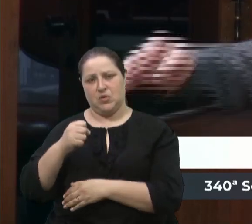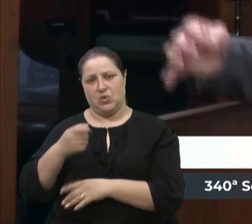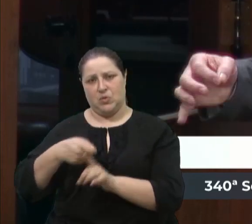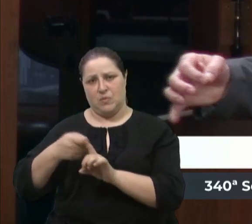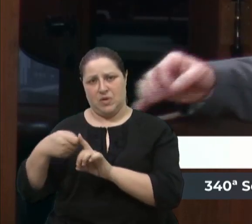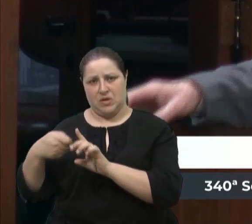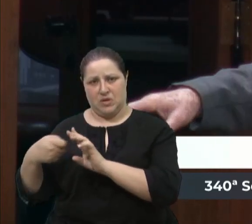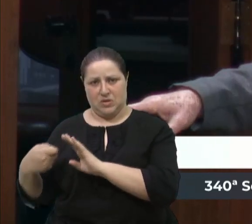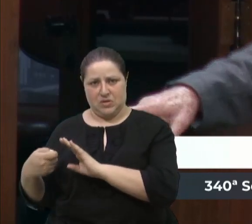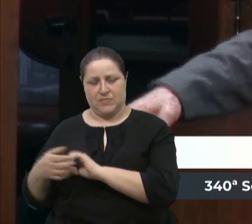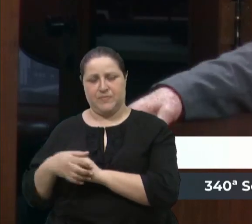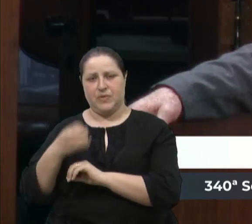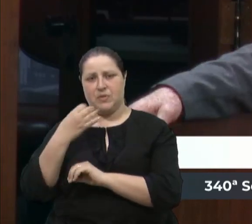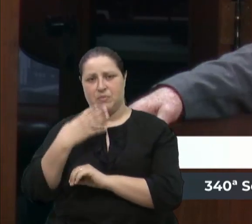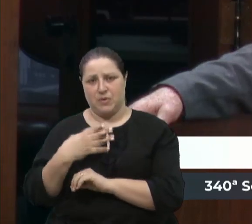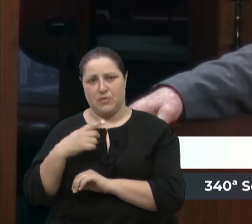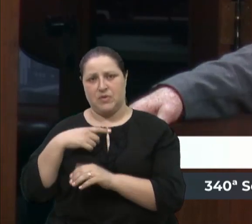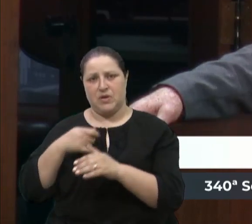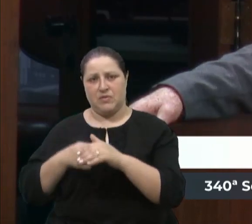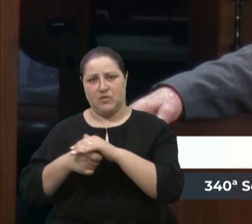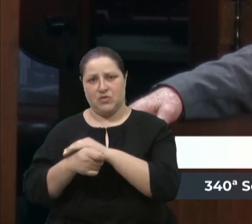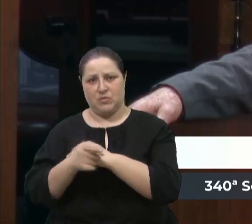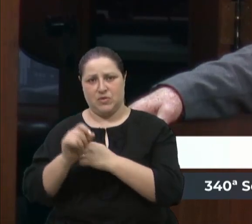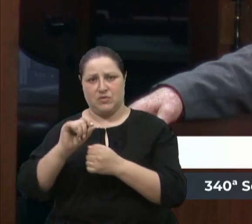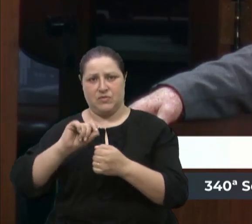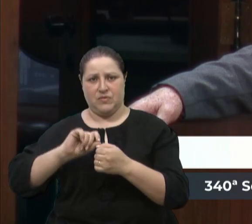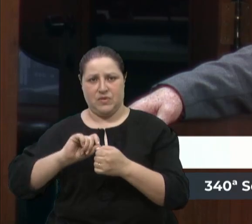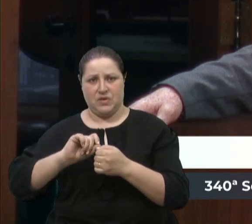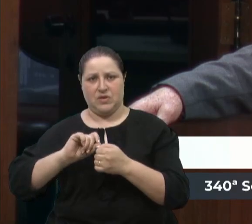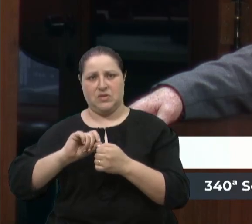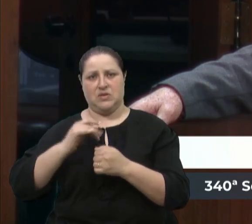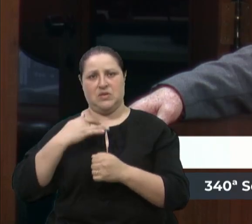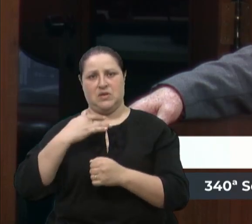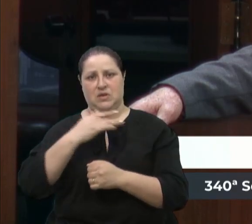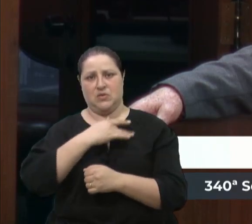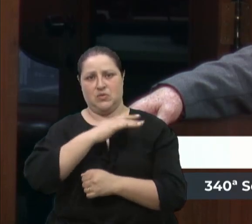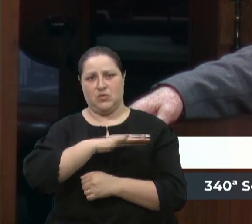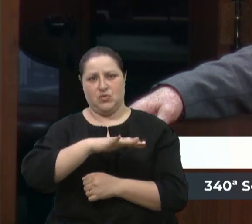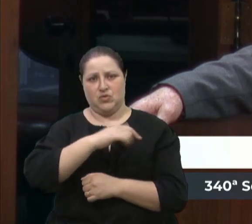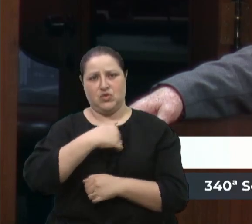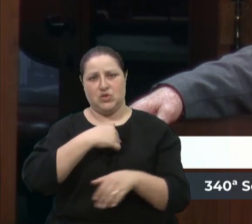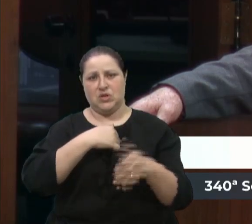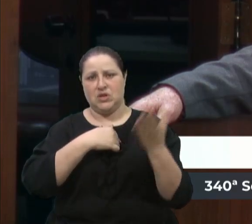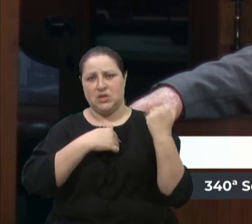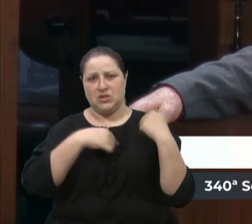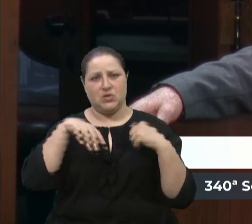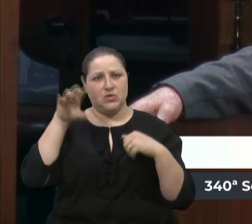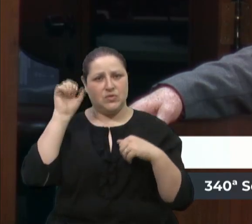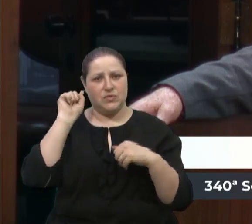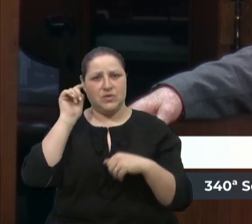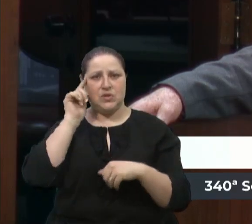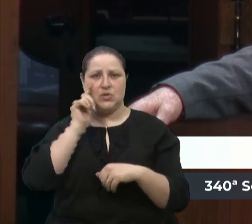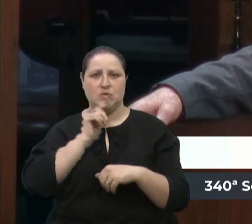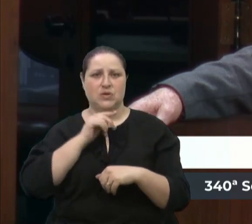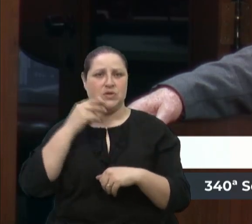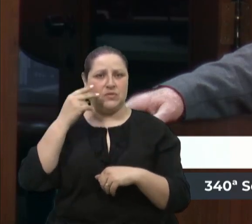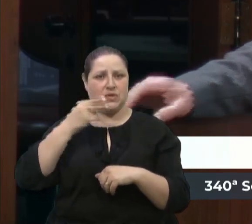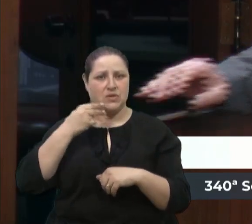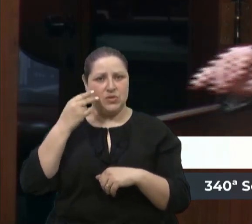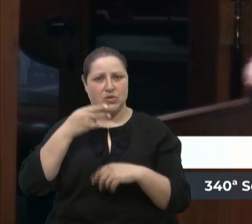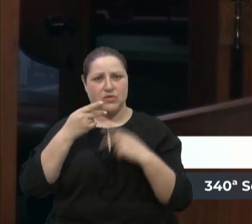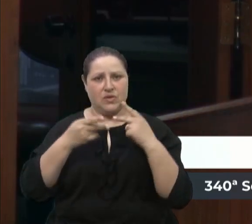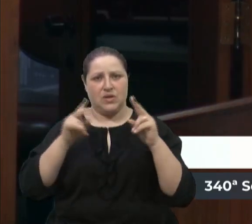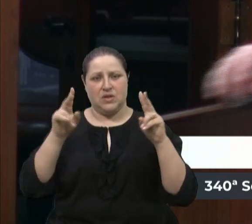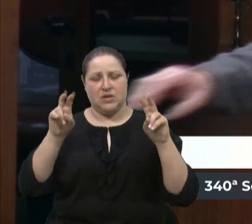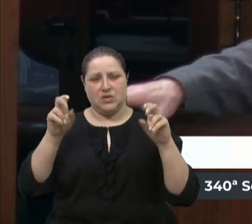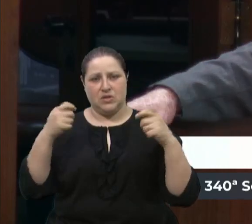que bom que investimentos estão sendo feitos na saúde. Eu ouvia antes o vereador Lucas Canaiato falando sobre a